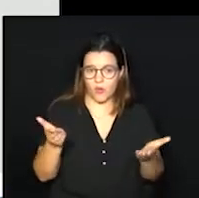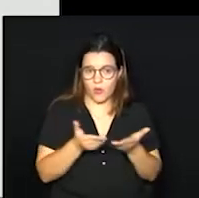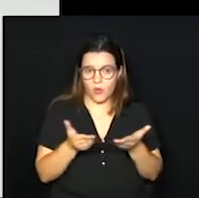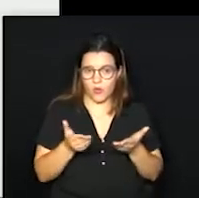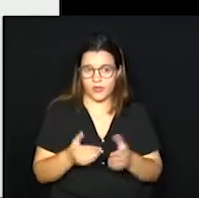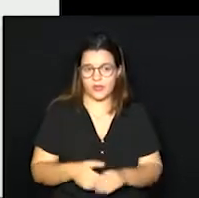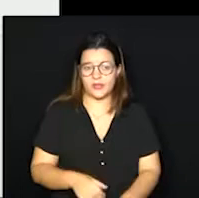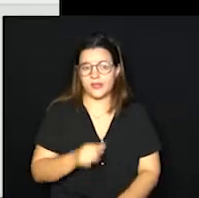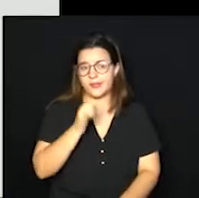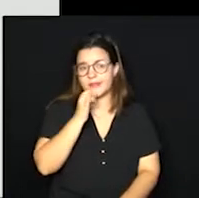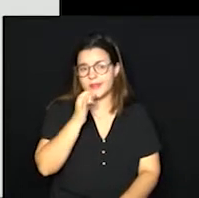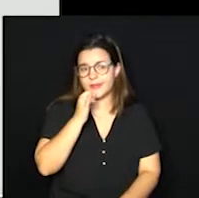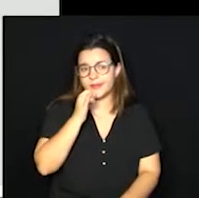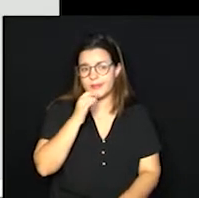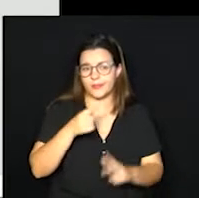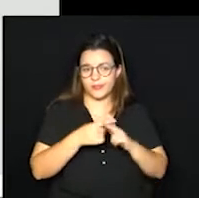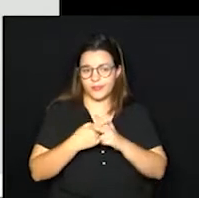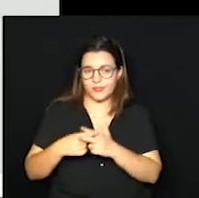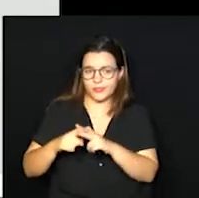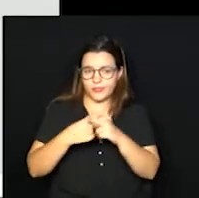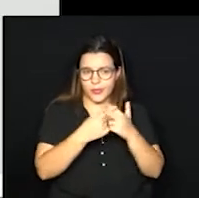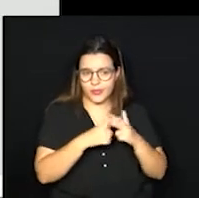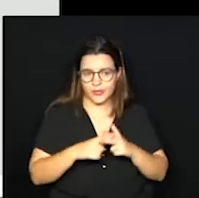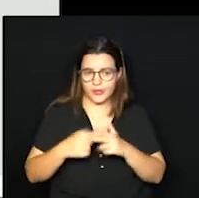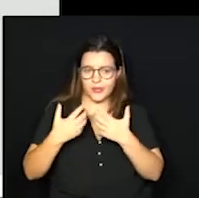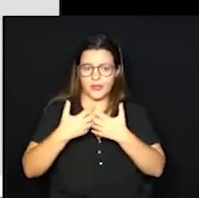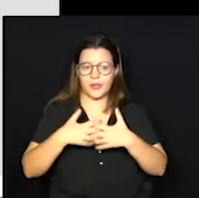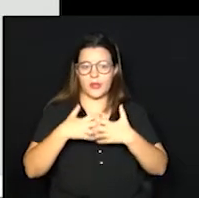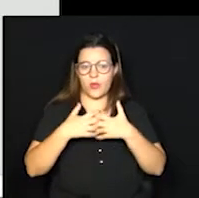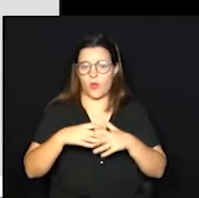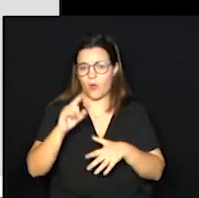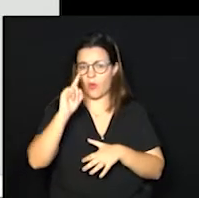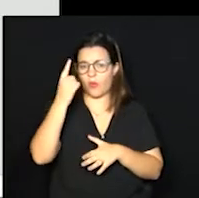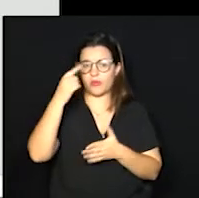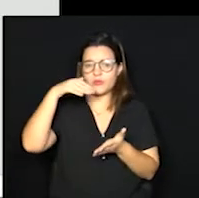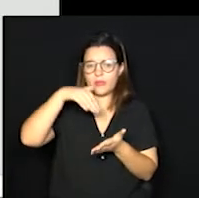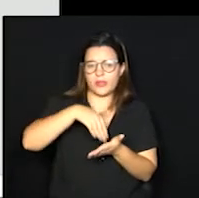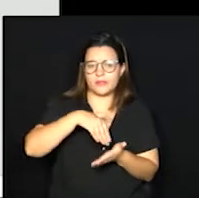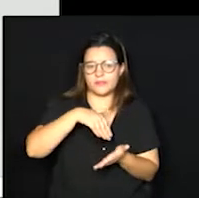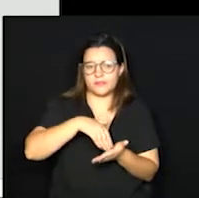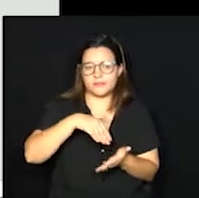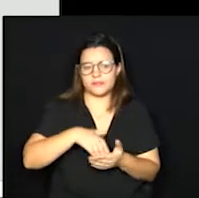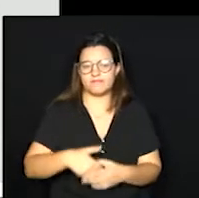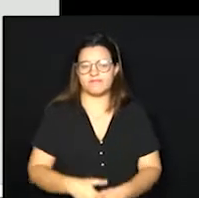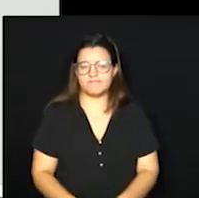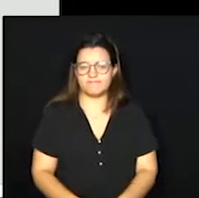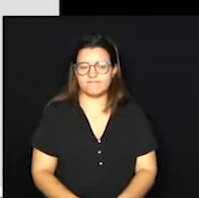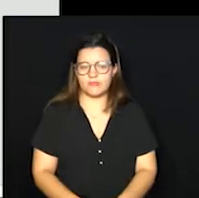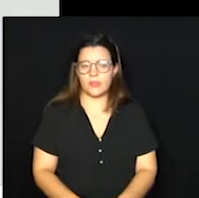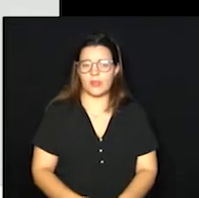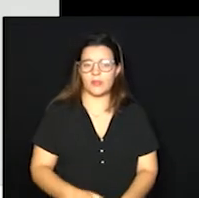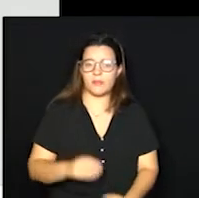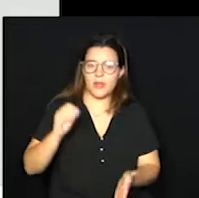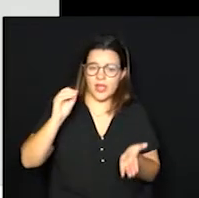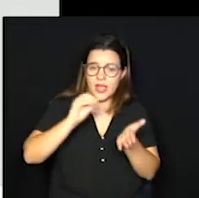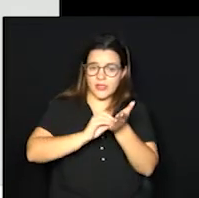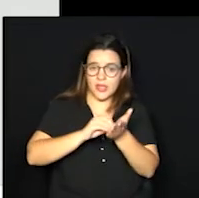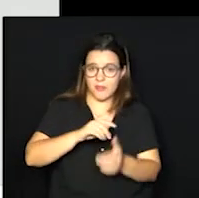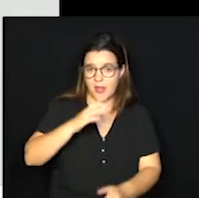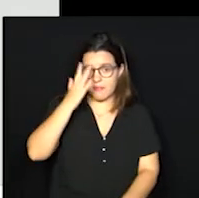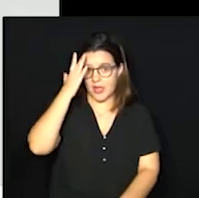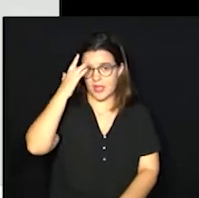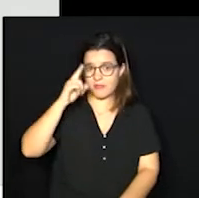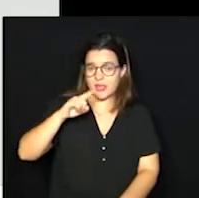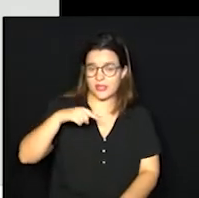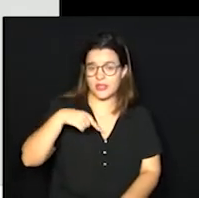esse aqui, ó, torneiro repuxador, que é a última vaga da nossa lista aqui. Ele agenda para amanhã